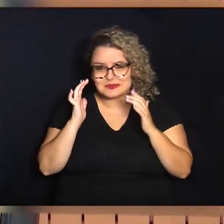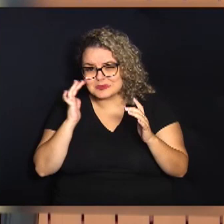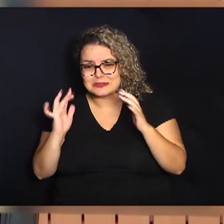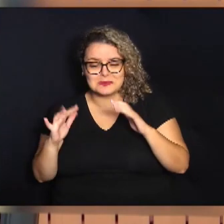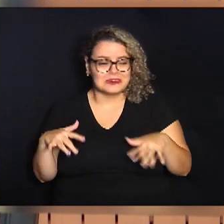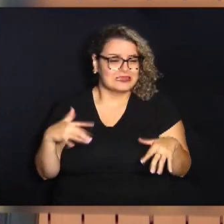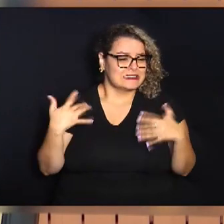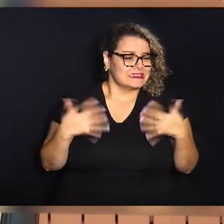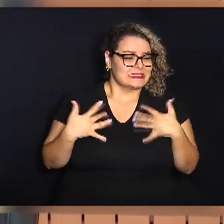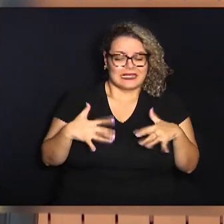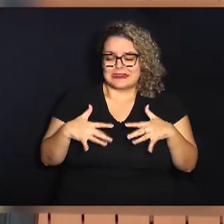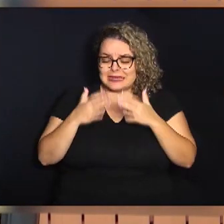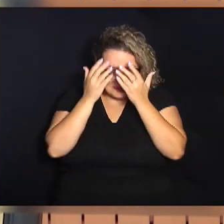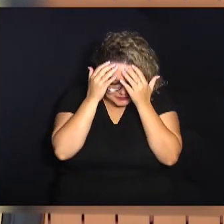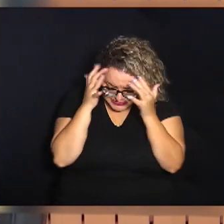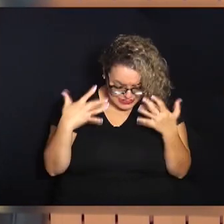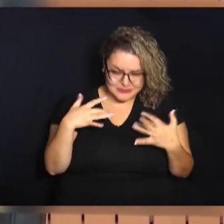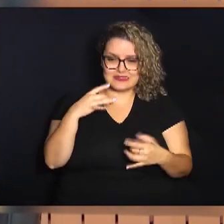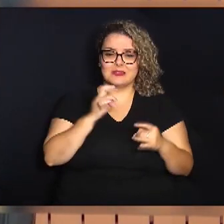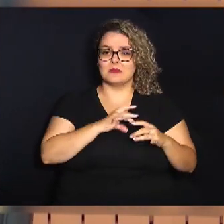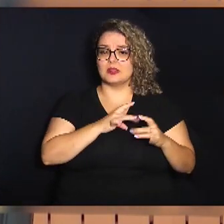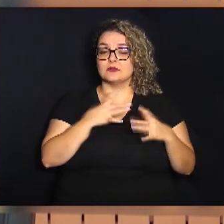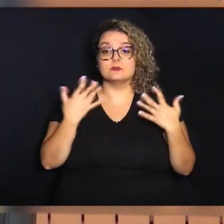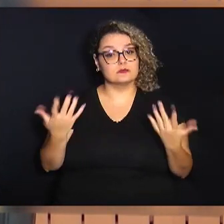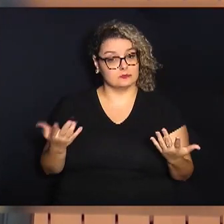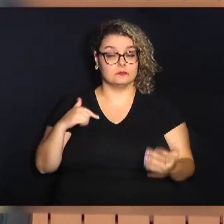apavora muito a população, mas que nós estamos